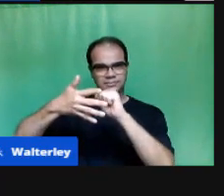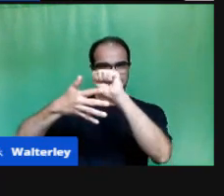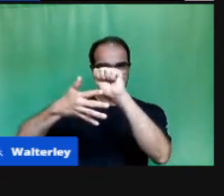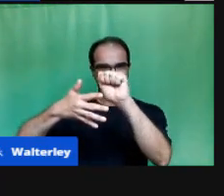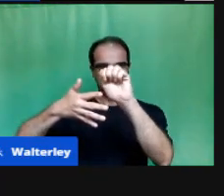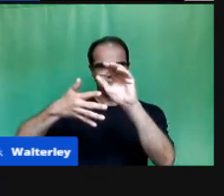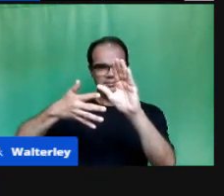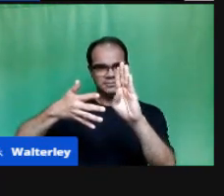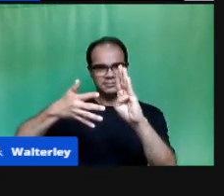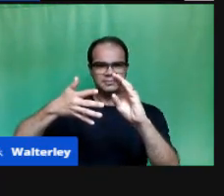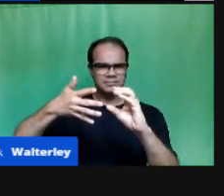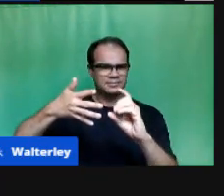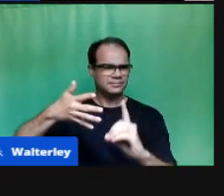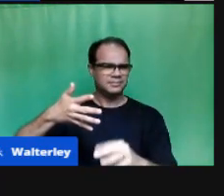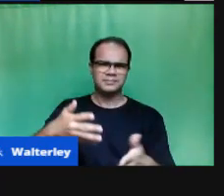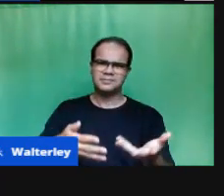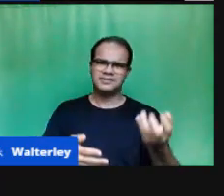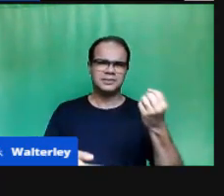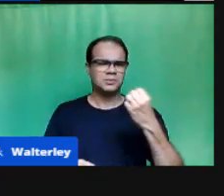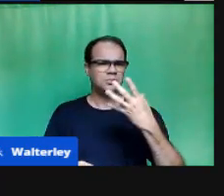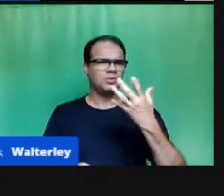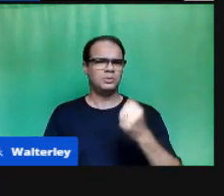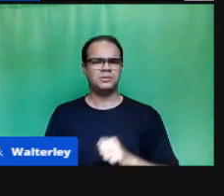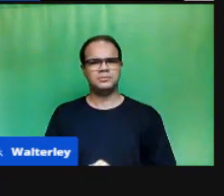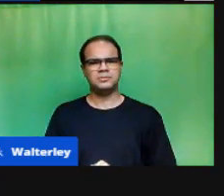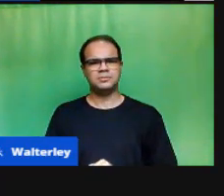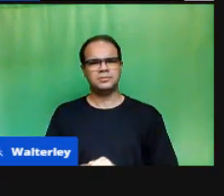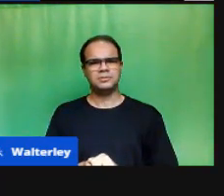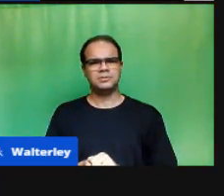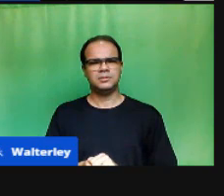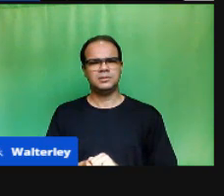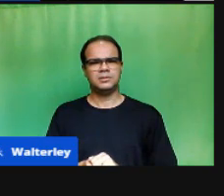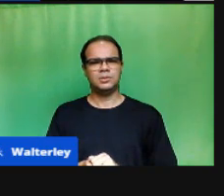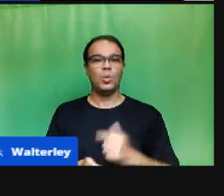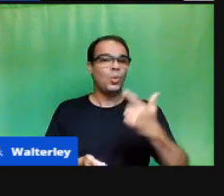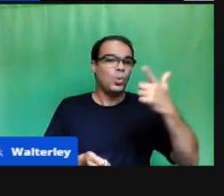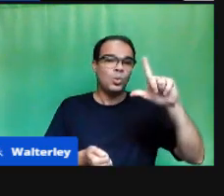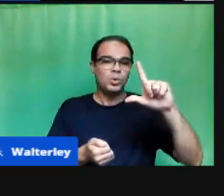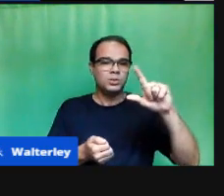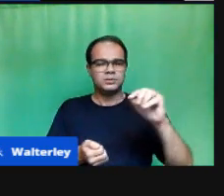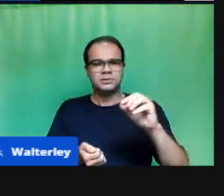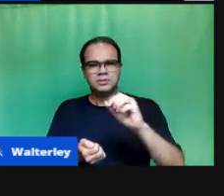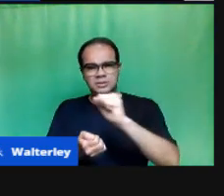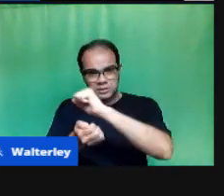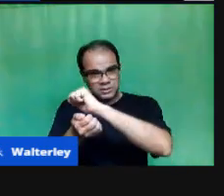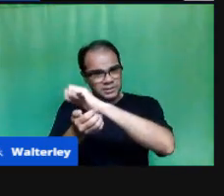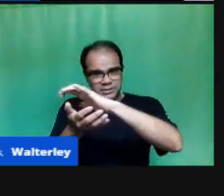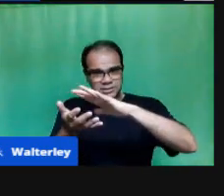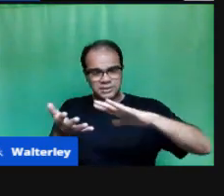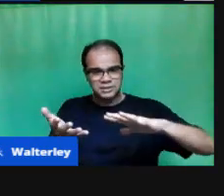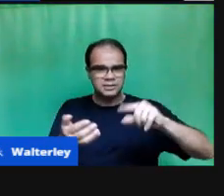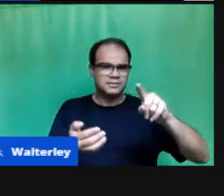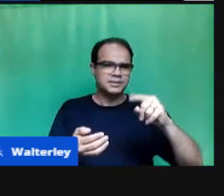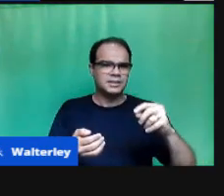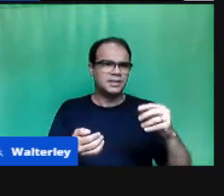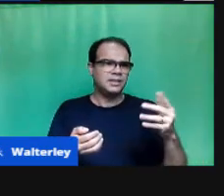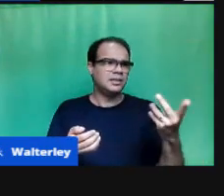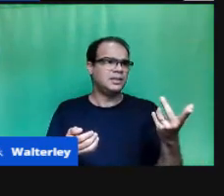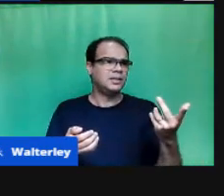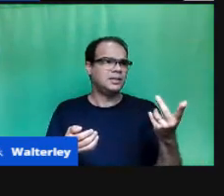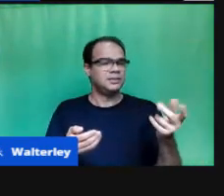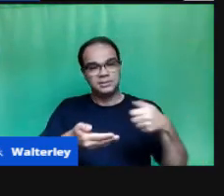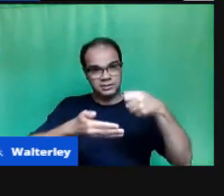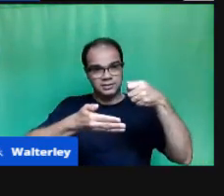Digo que, se for necessário, apresente atividades em formato offline, tá? Se for necessário um texto